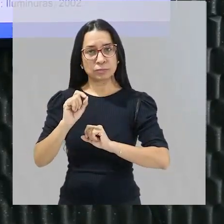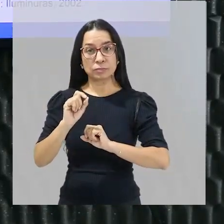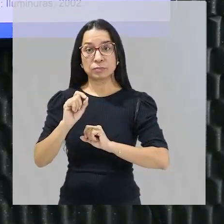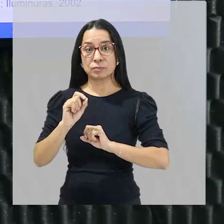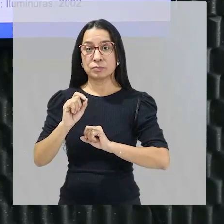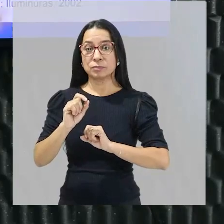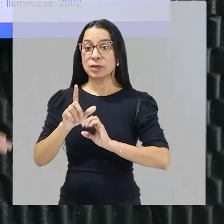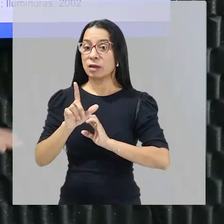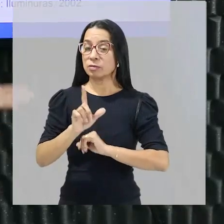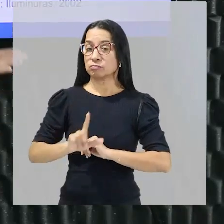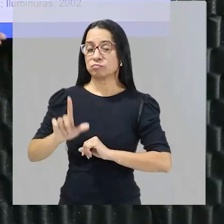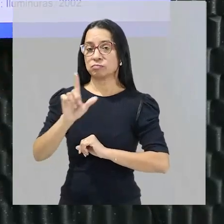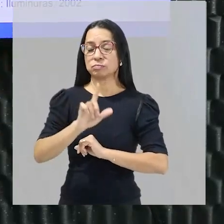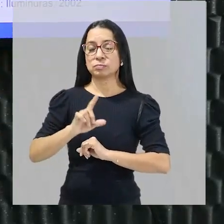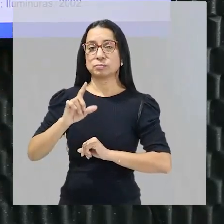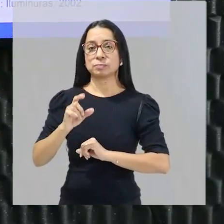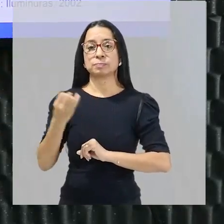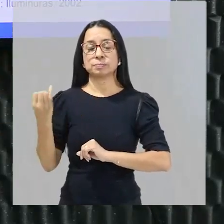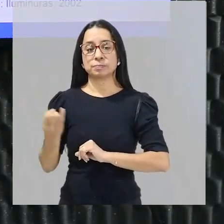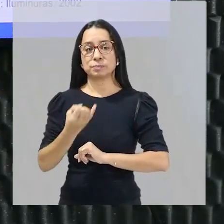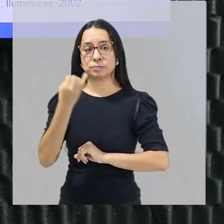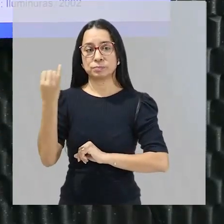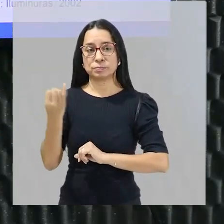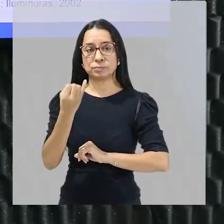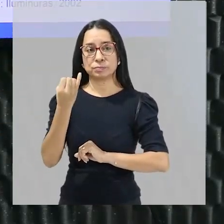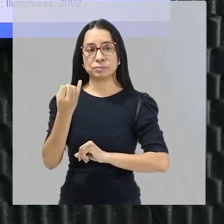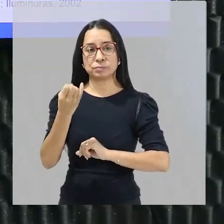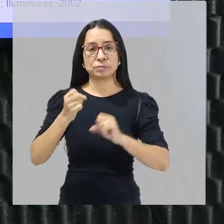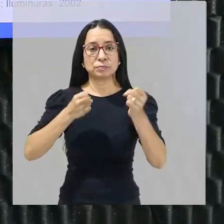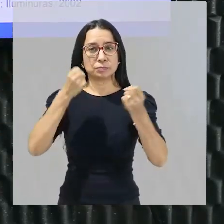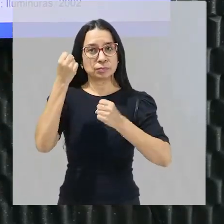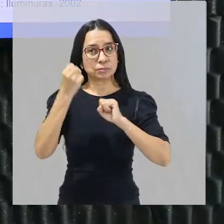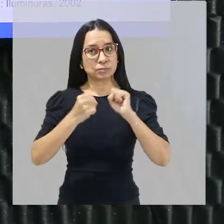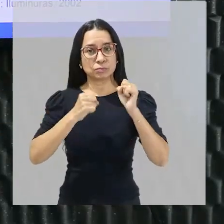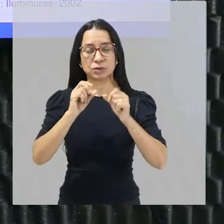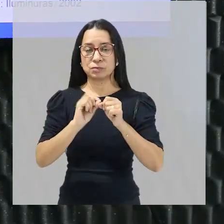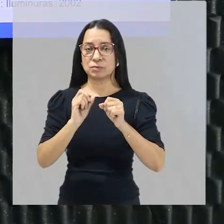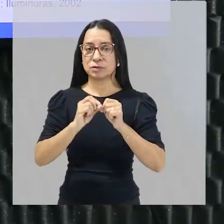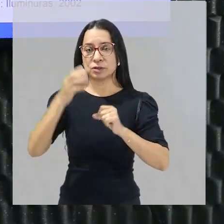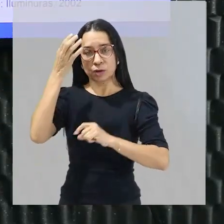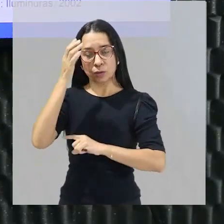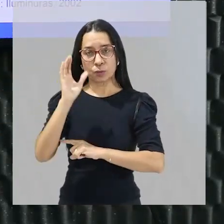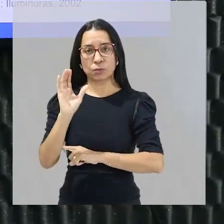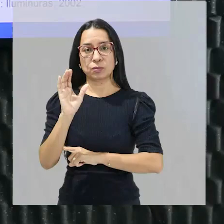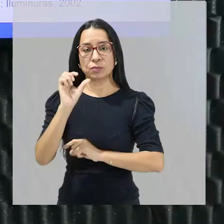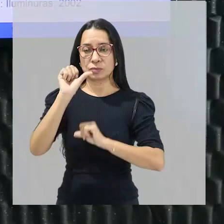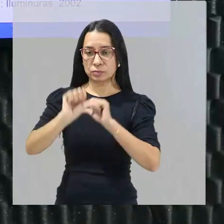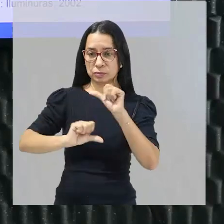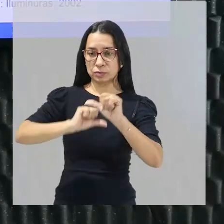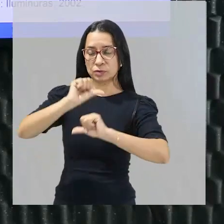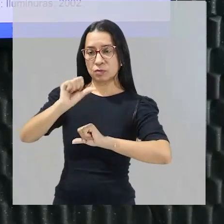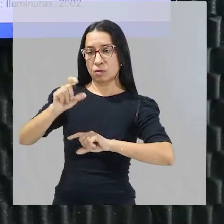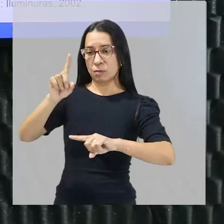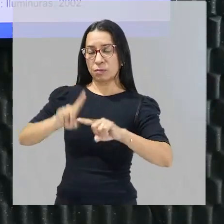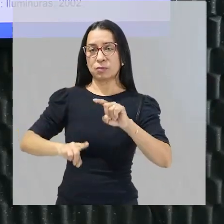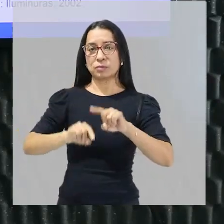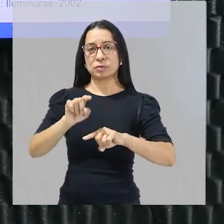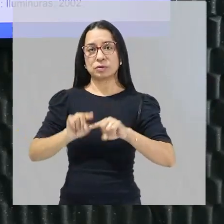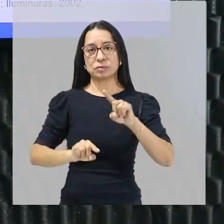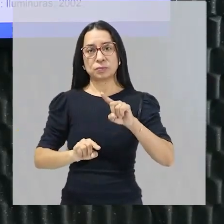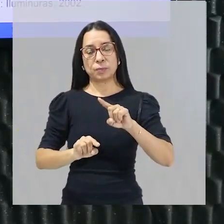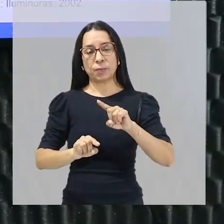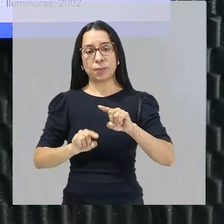caso, fabricar cultura, e uma fábrica ela faz isso para quê? Para vender, para ter lucro, então a cultura se torna uma mercadoria. É uma